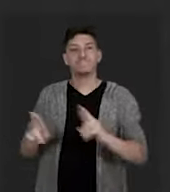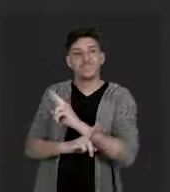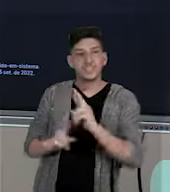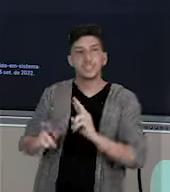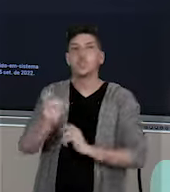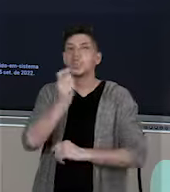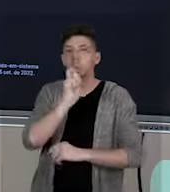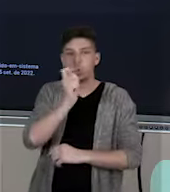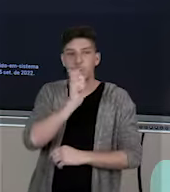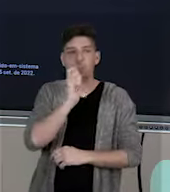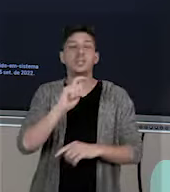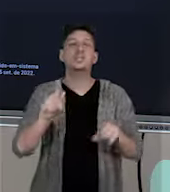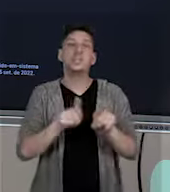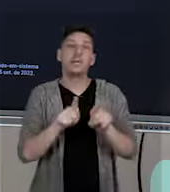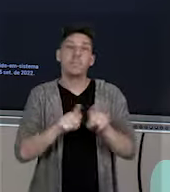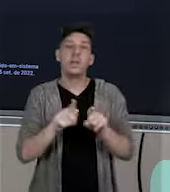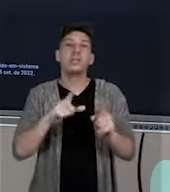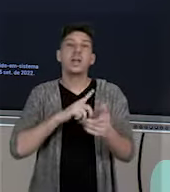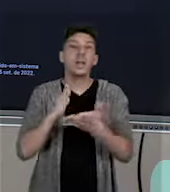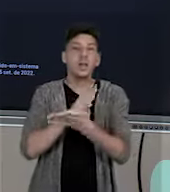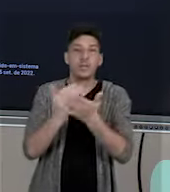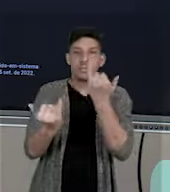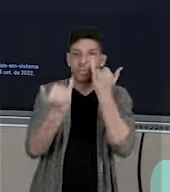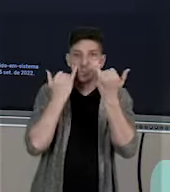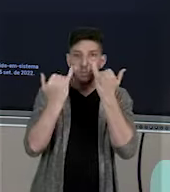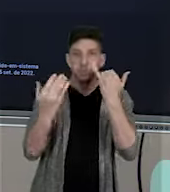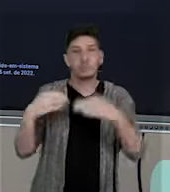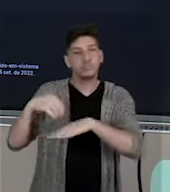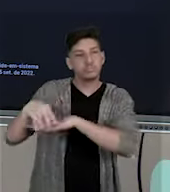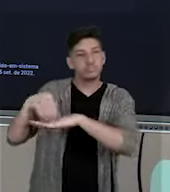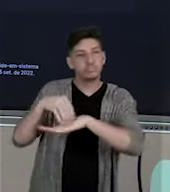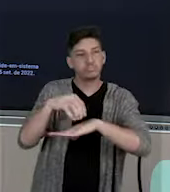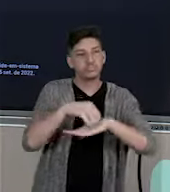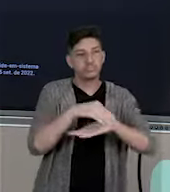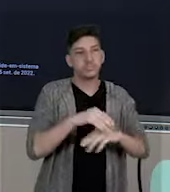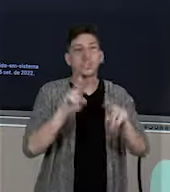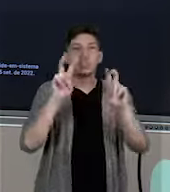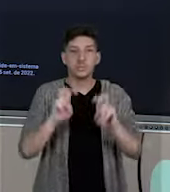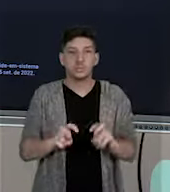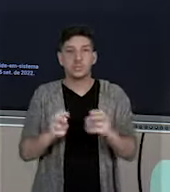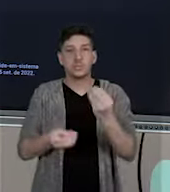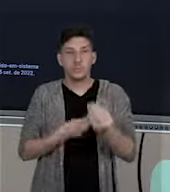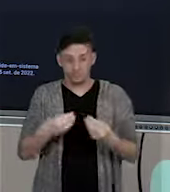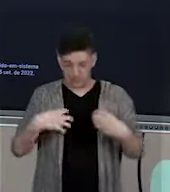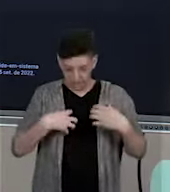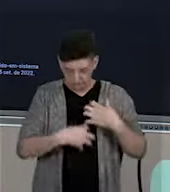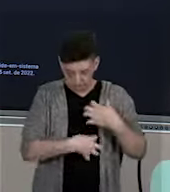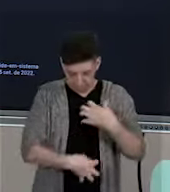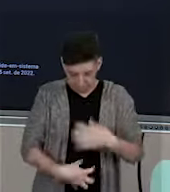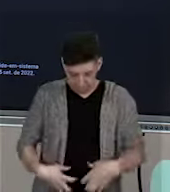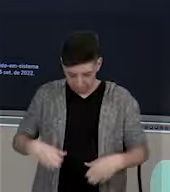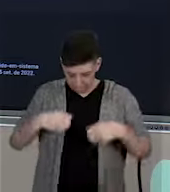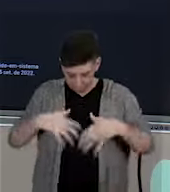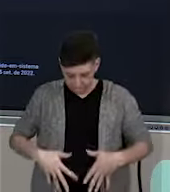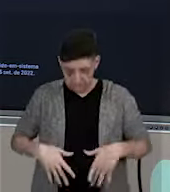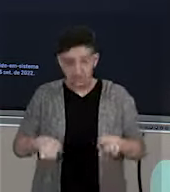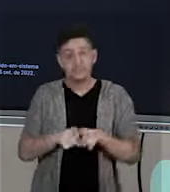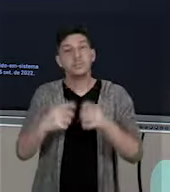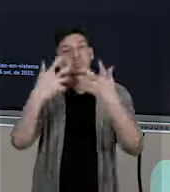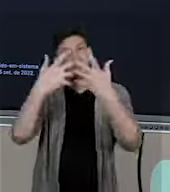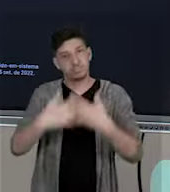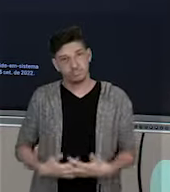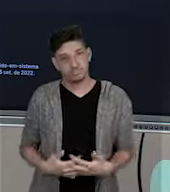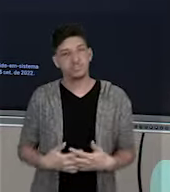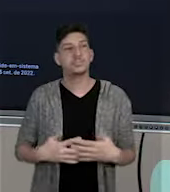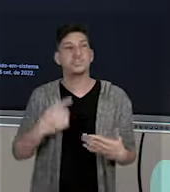vamos utilizar de novo essas informações que eu trouxe para vocês, tanto a questão anatômica das divisões quanto a questão funcional. Então aqui a gente